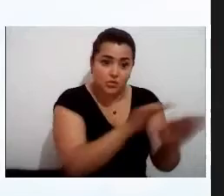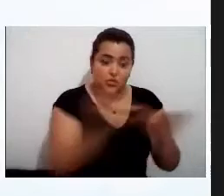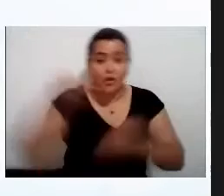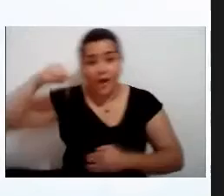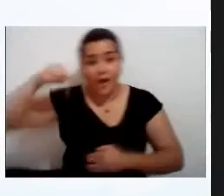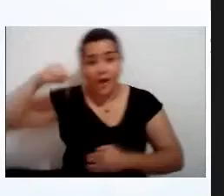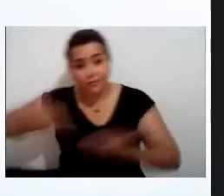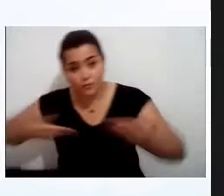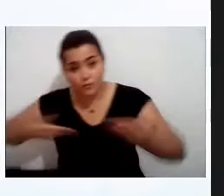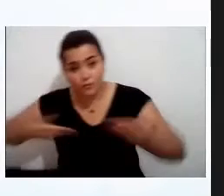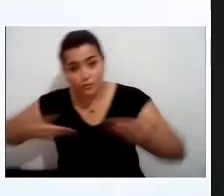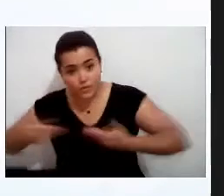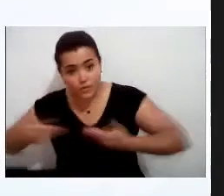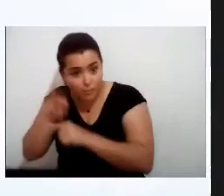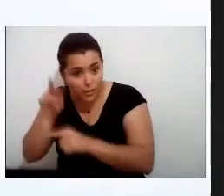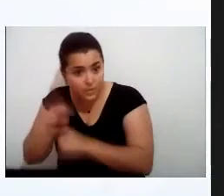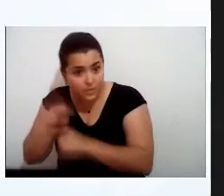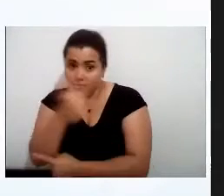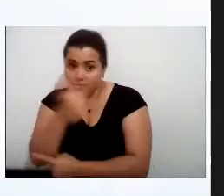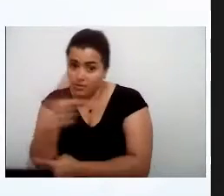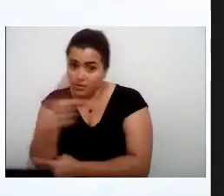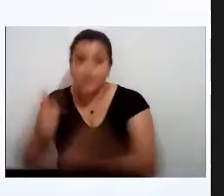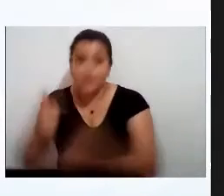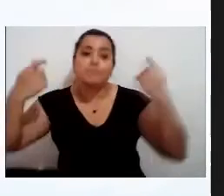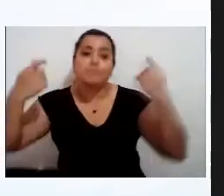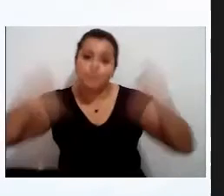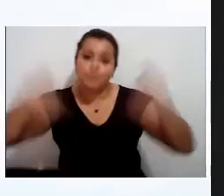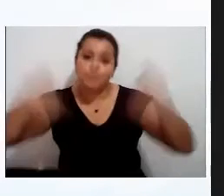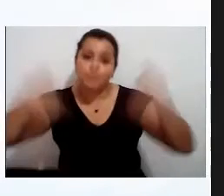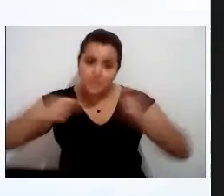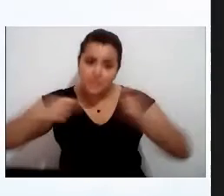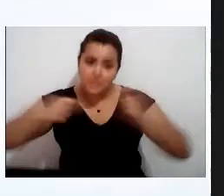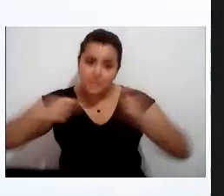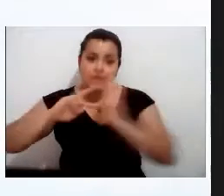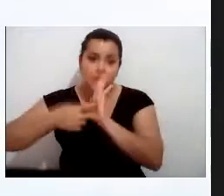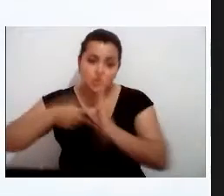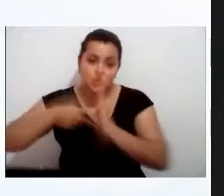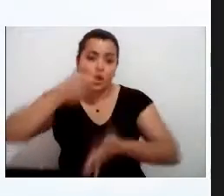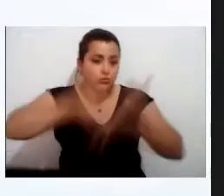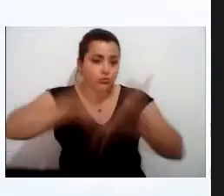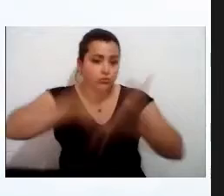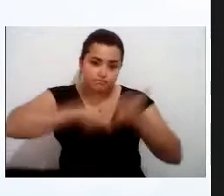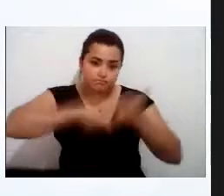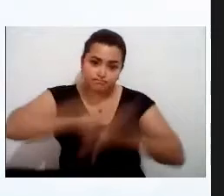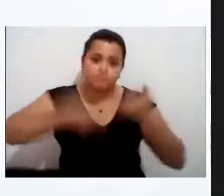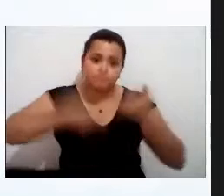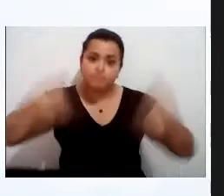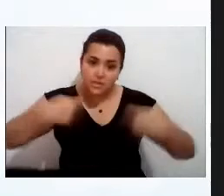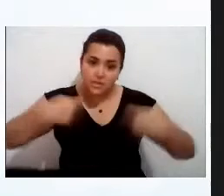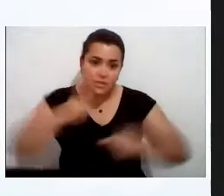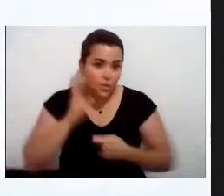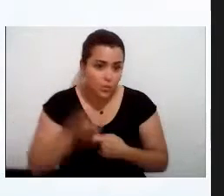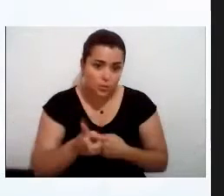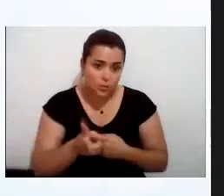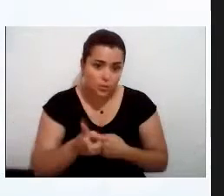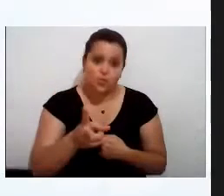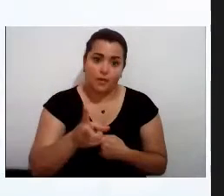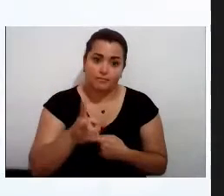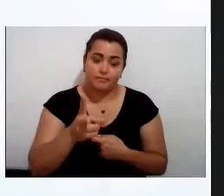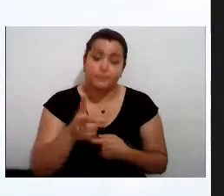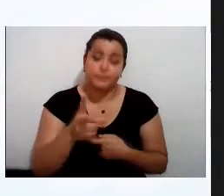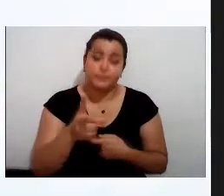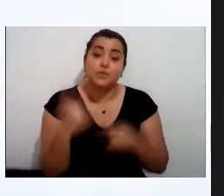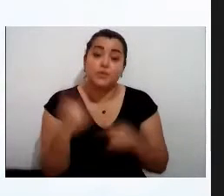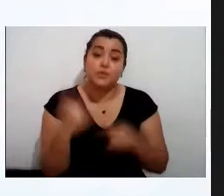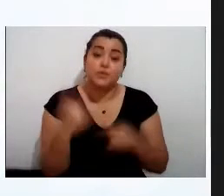tem que ser uma pauta permanente do movimento sindical, uma luta incessante na impossibilidade de revogar a lei, porque